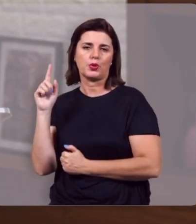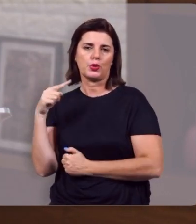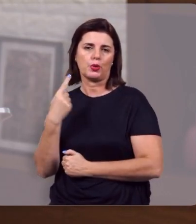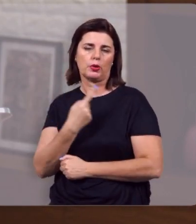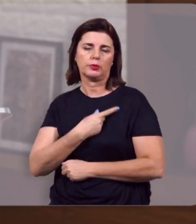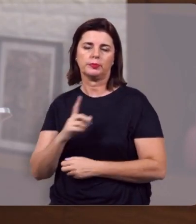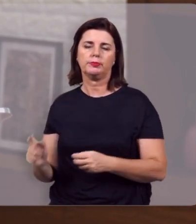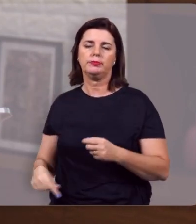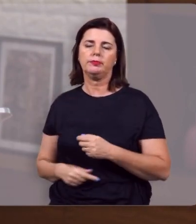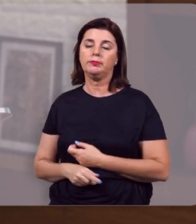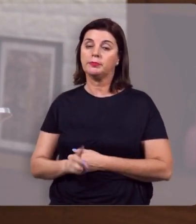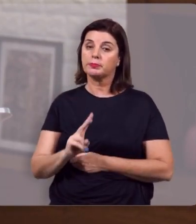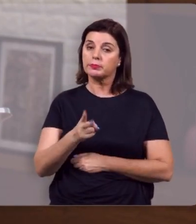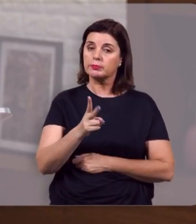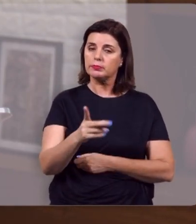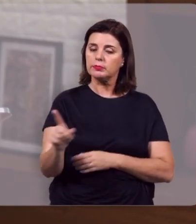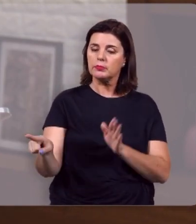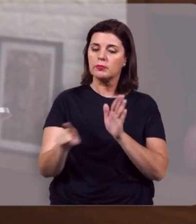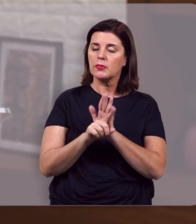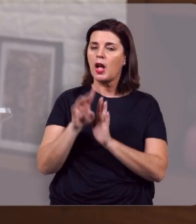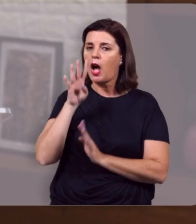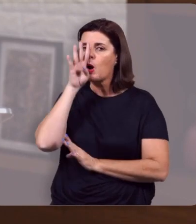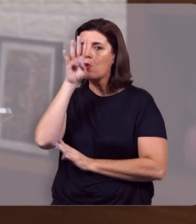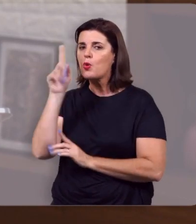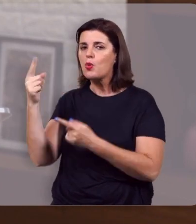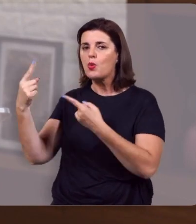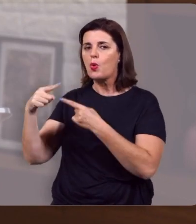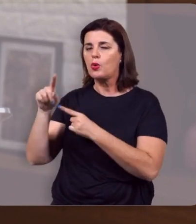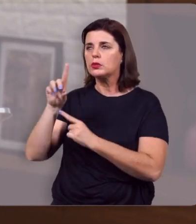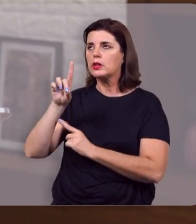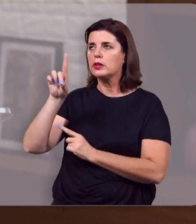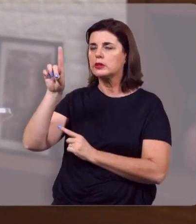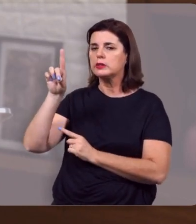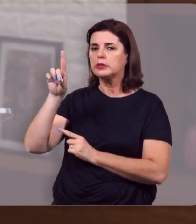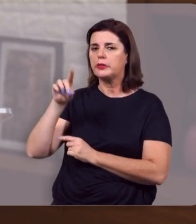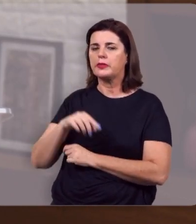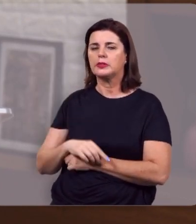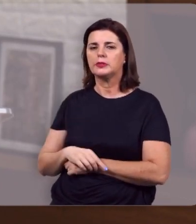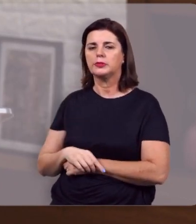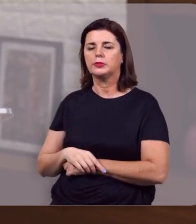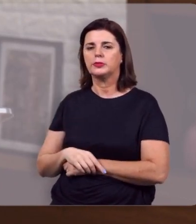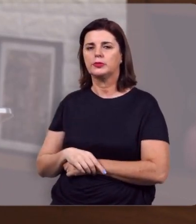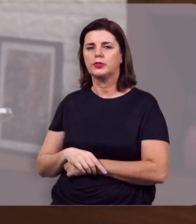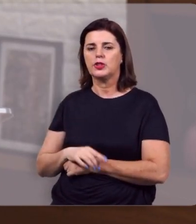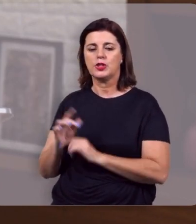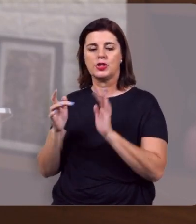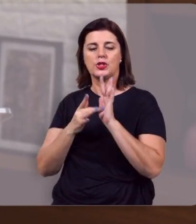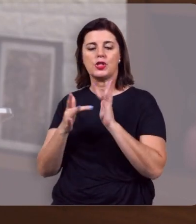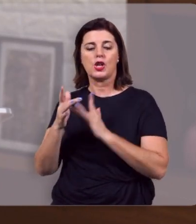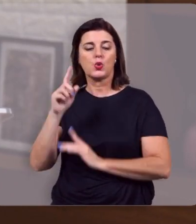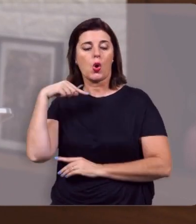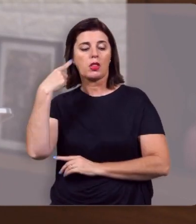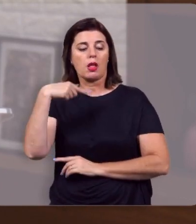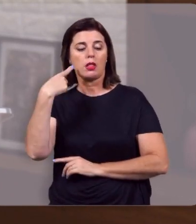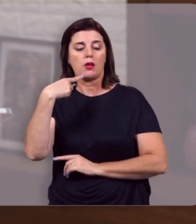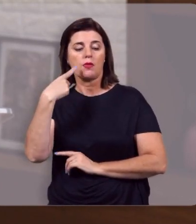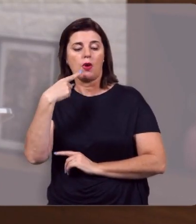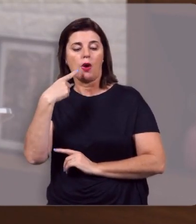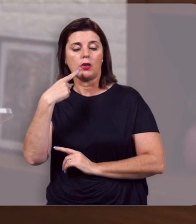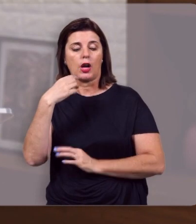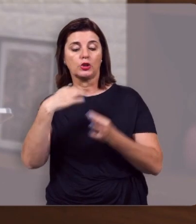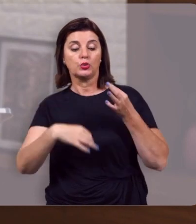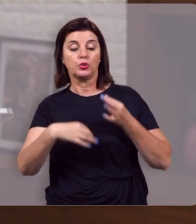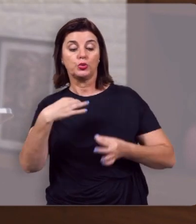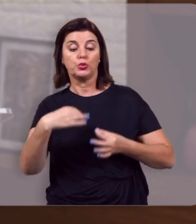por nós. Sempre que chega uma acusação contra você diante do tribunal de Deus, Jesus, o seu